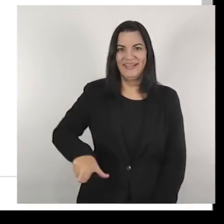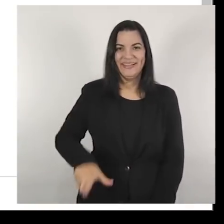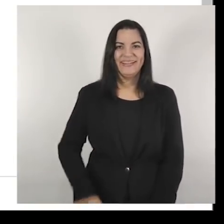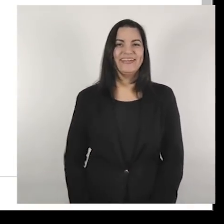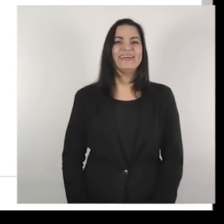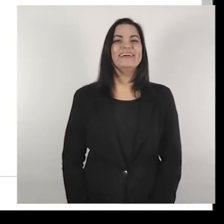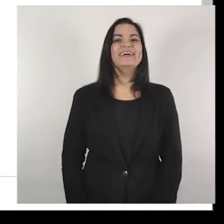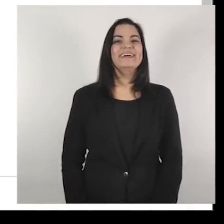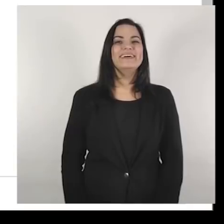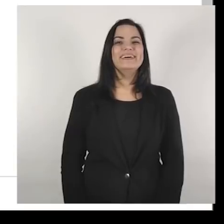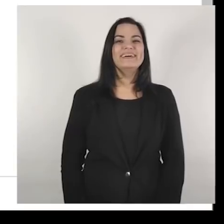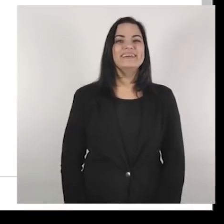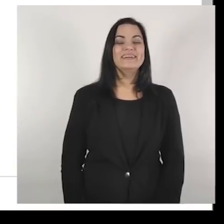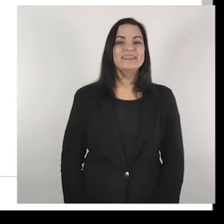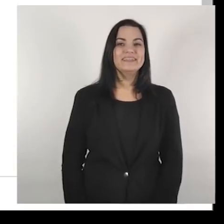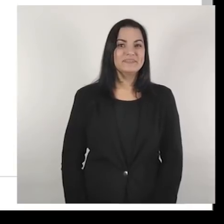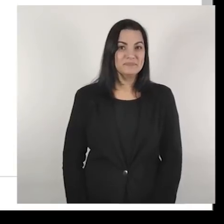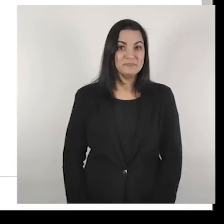novo.